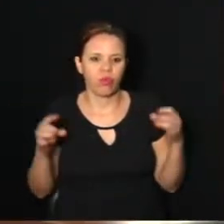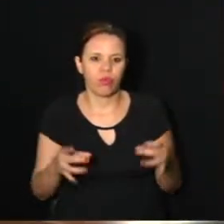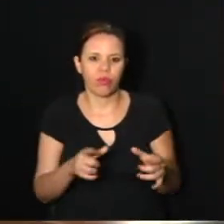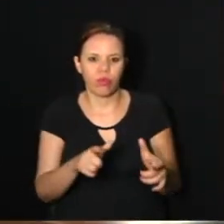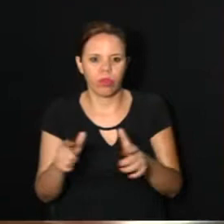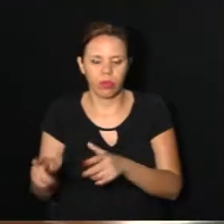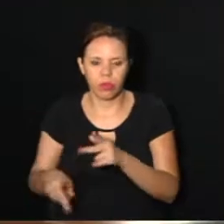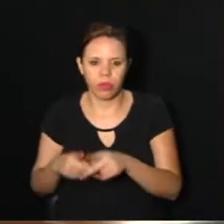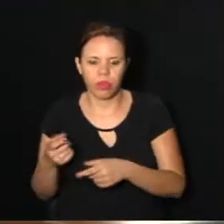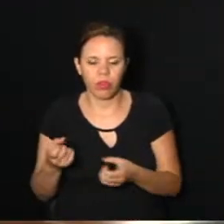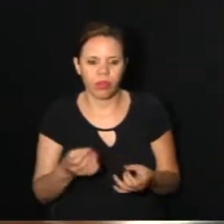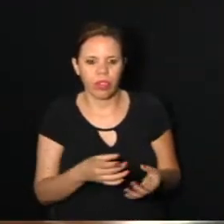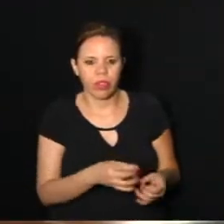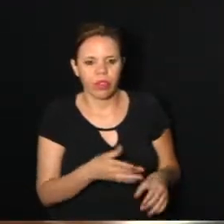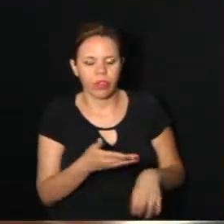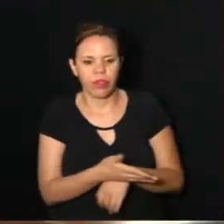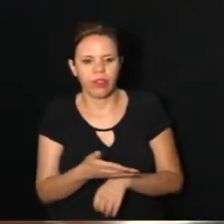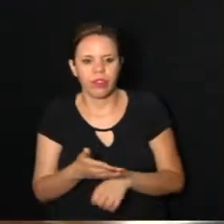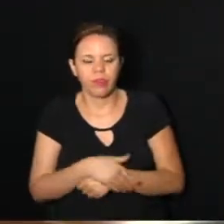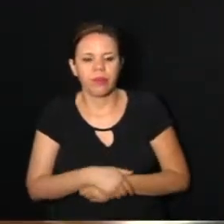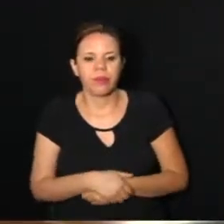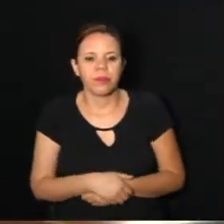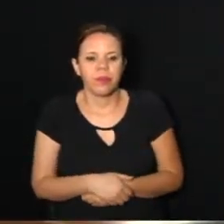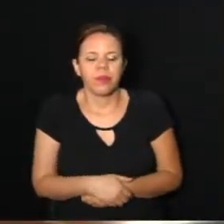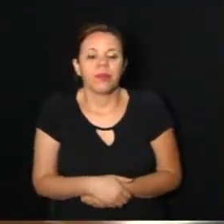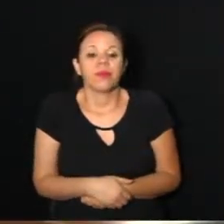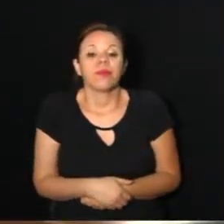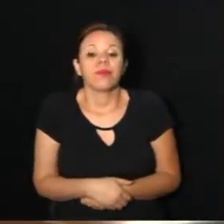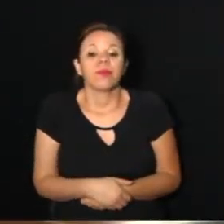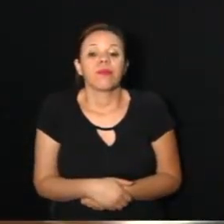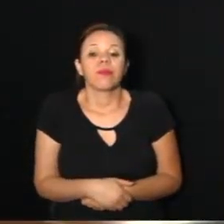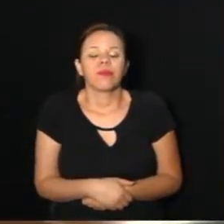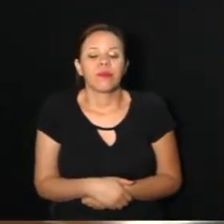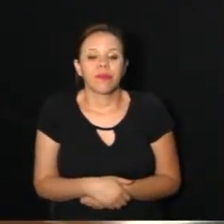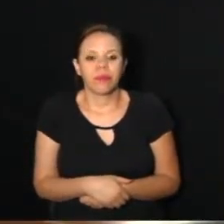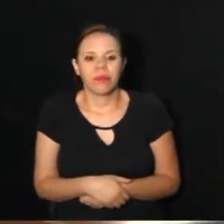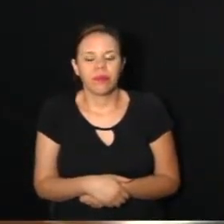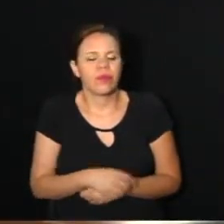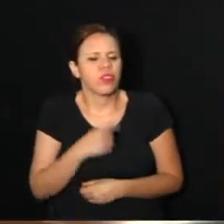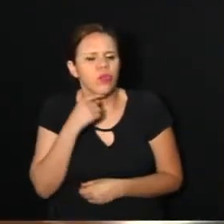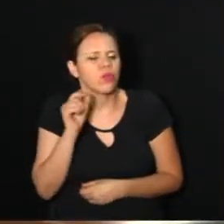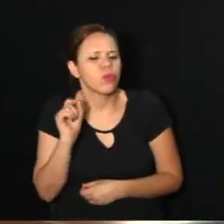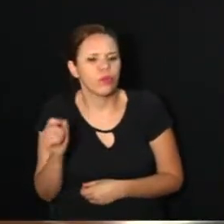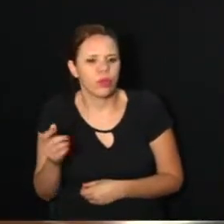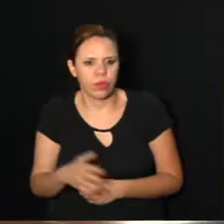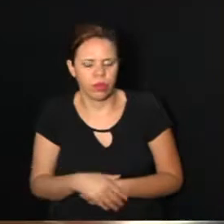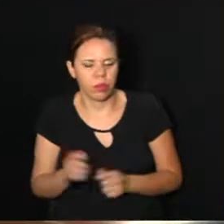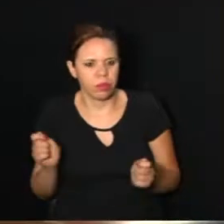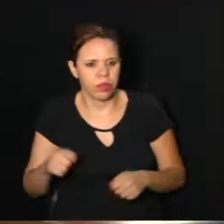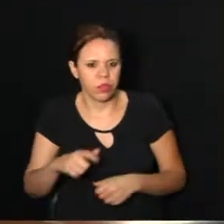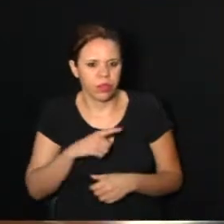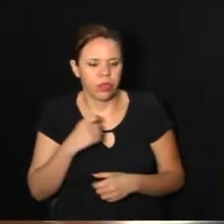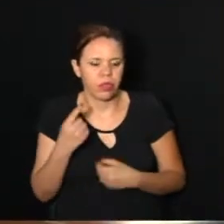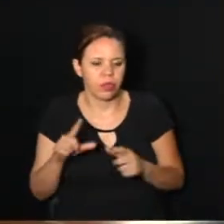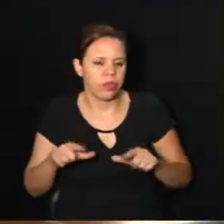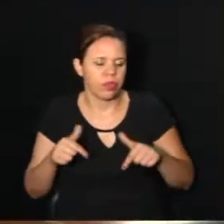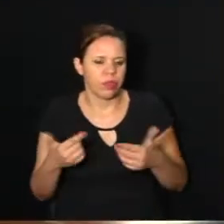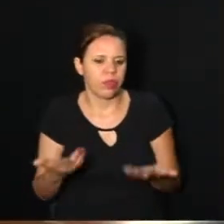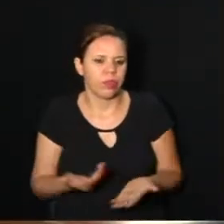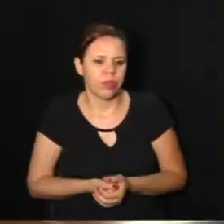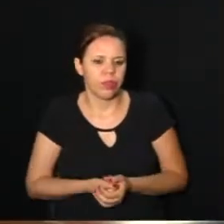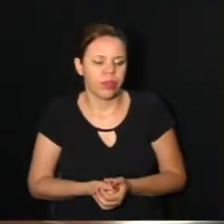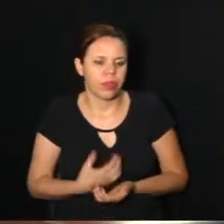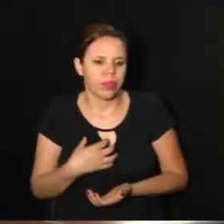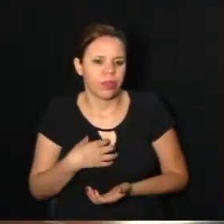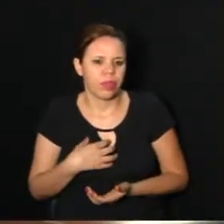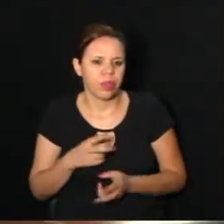quando tem visitas do turismo rural. Então, uma dúvida seria essa, se poderia ter algum tipo de iniciativa no sentido